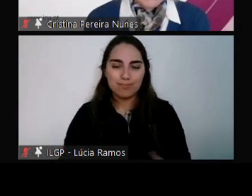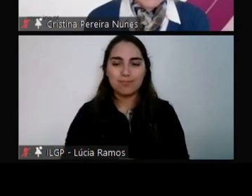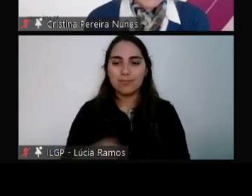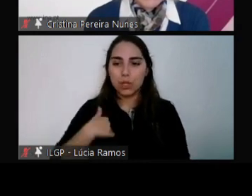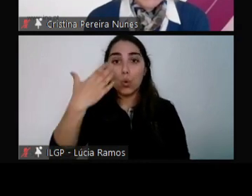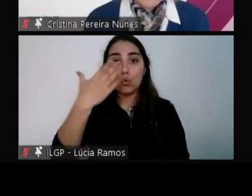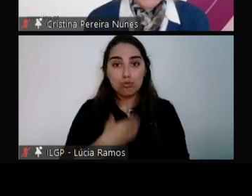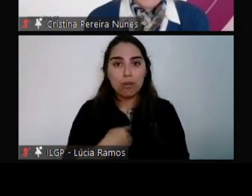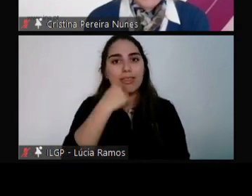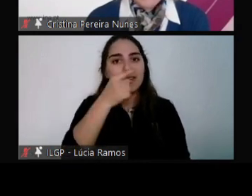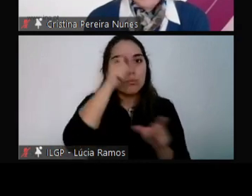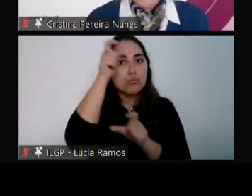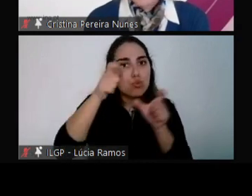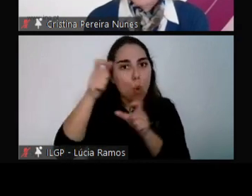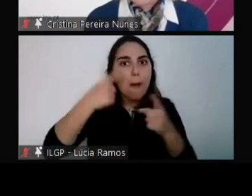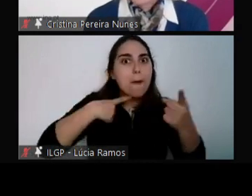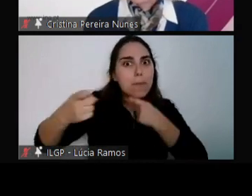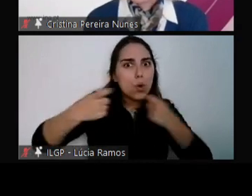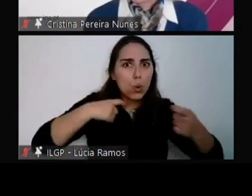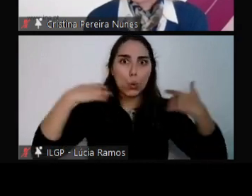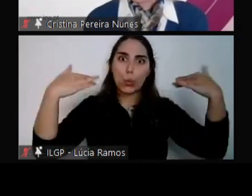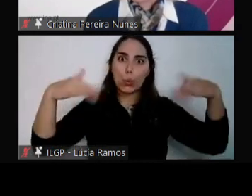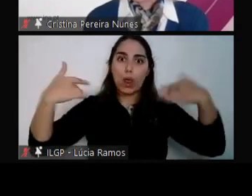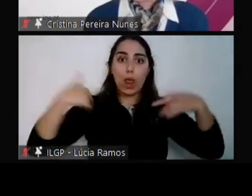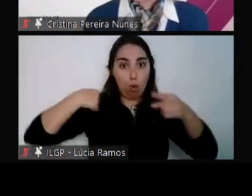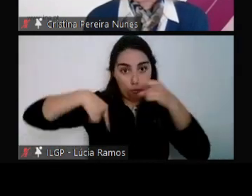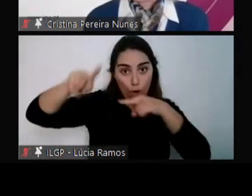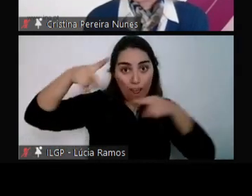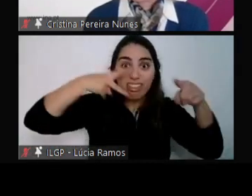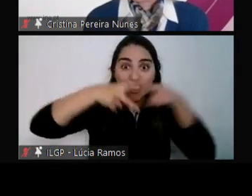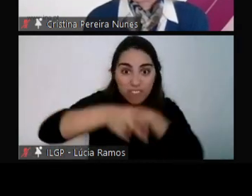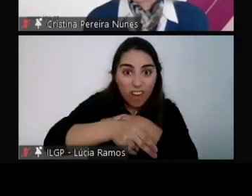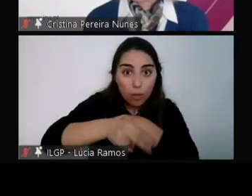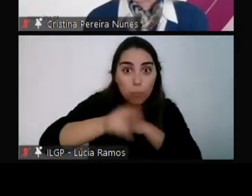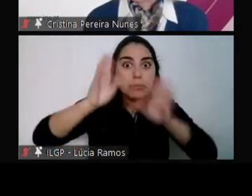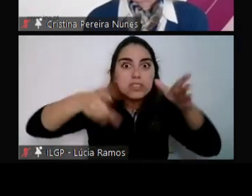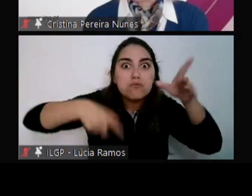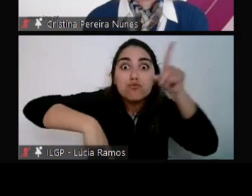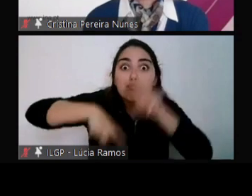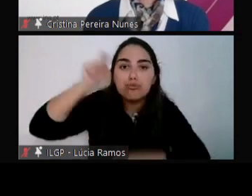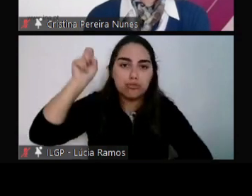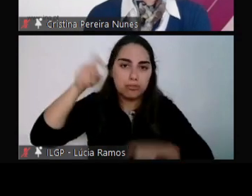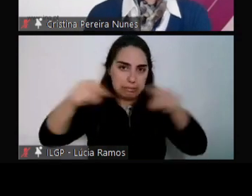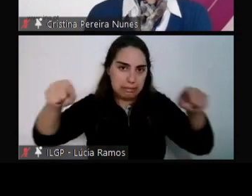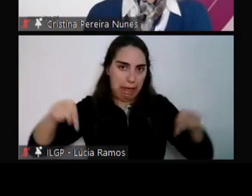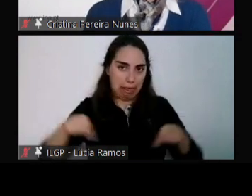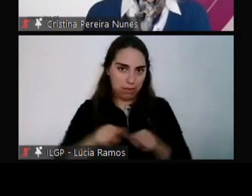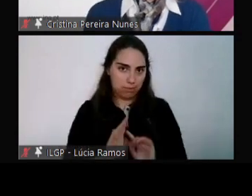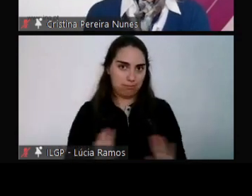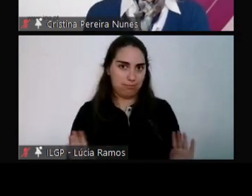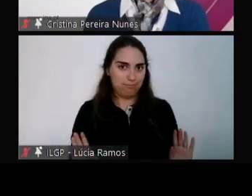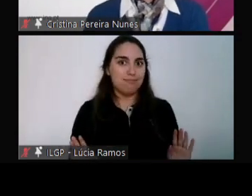tantas perguntas que eu, para ir para o intervalo, eu tenho que fugir da sala. Geralmente tenho que fugir da sala. Porque é um curso que